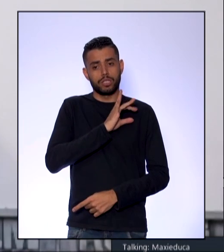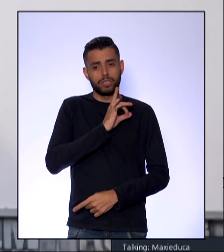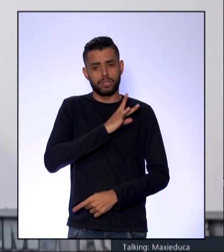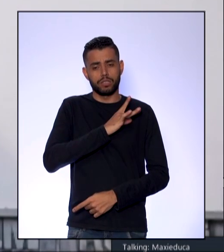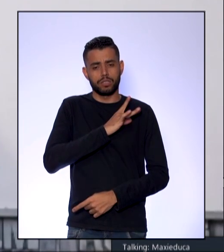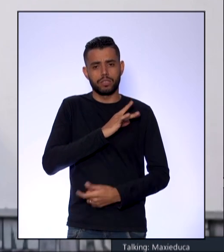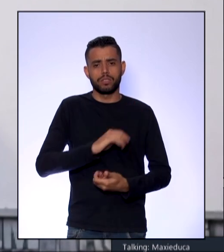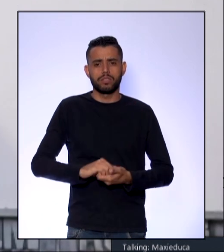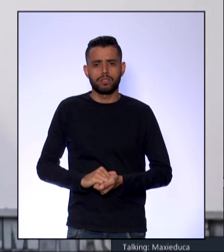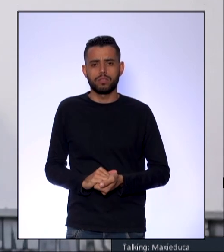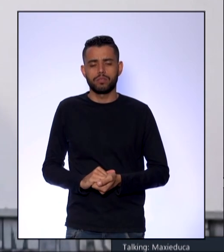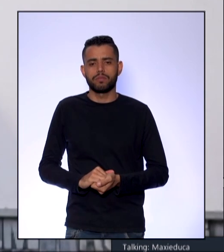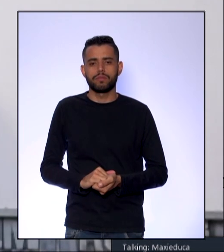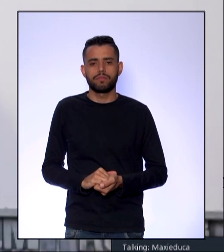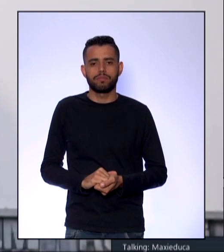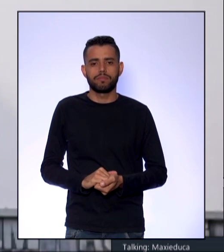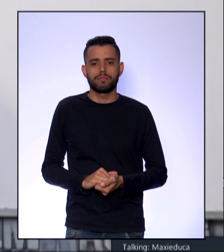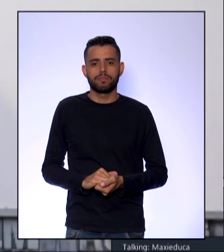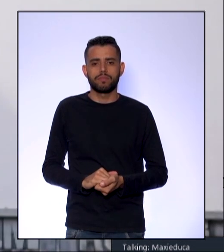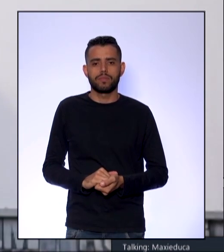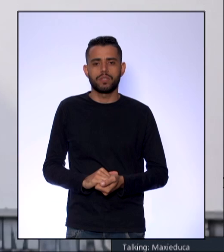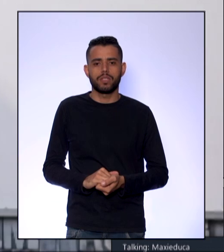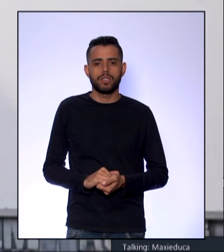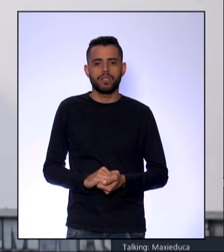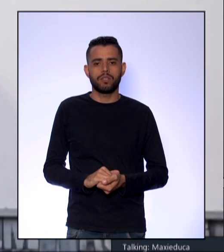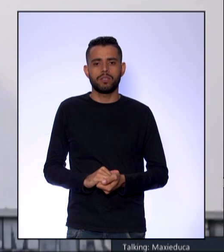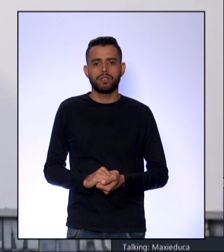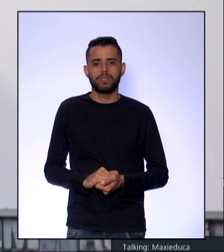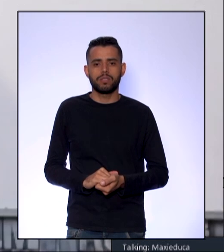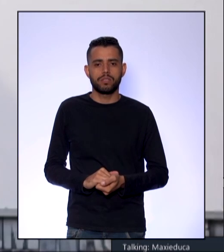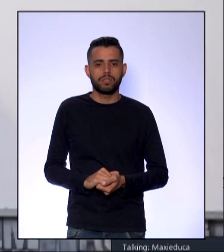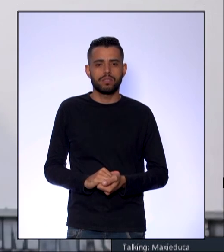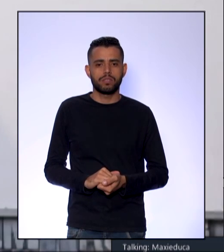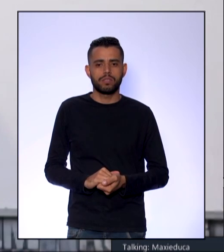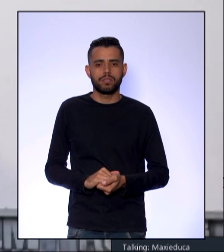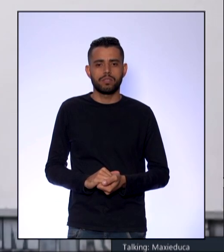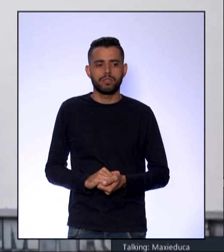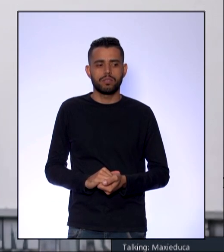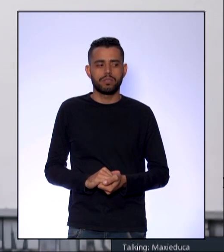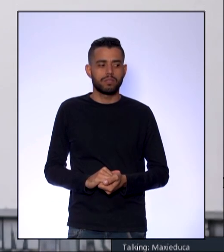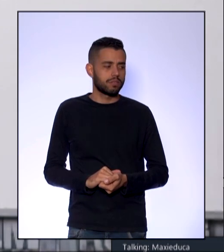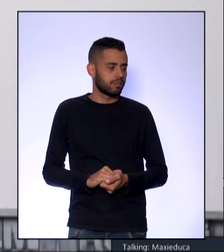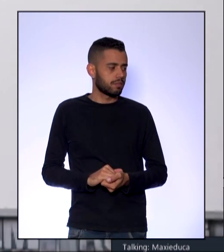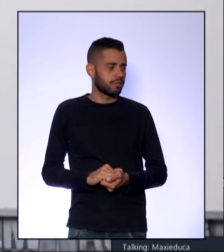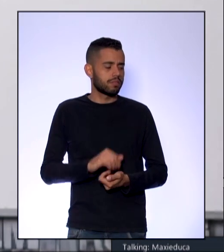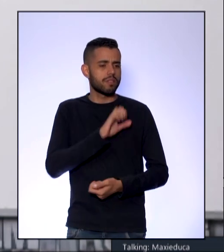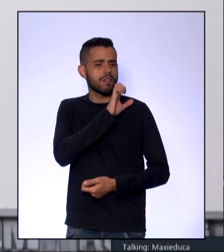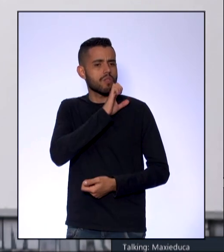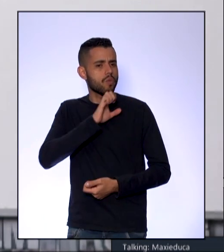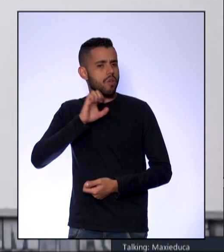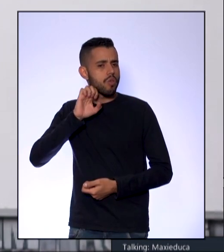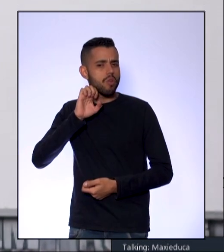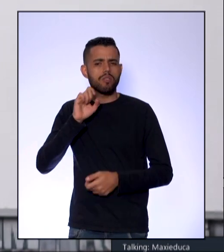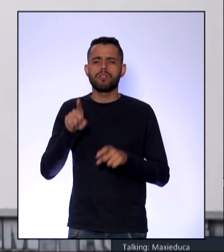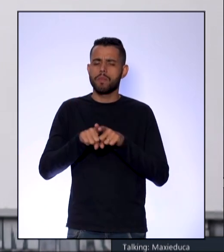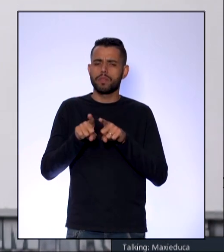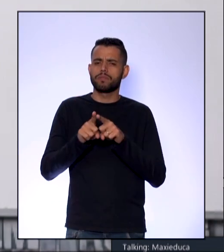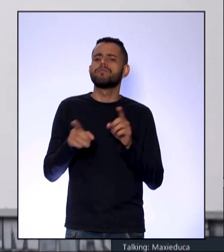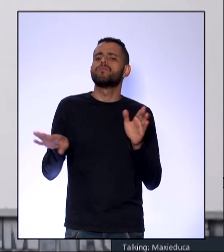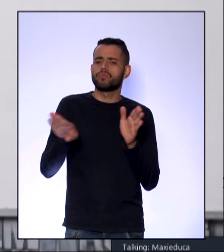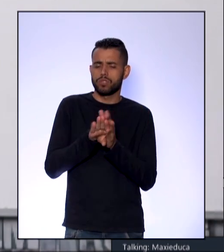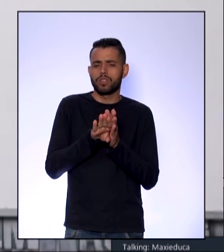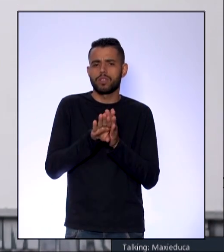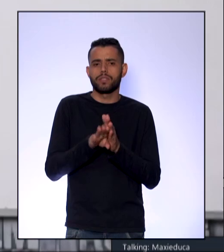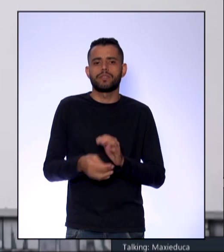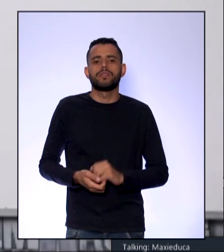aqui a chegada, teoricamente, ao Equador, entre outros países que